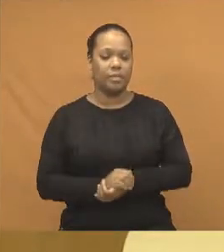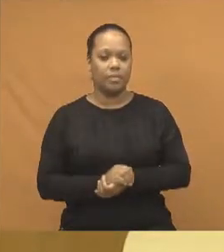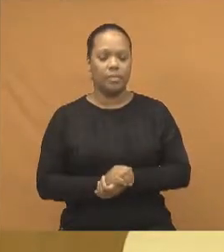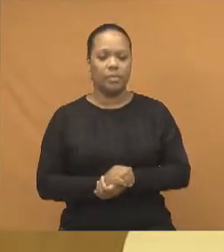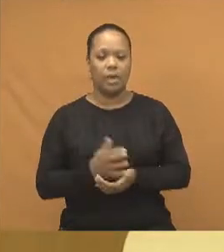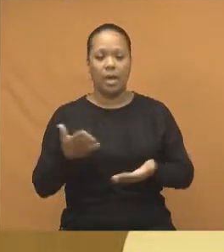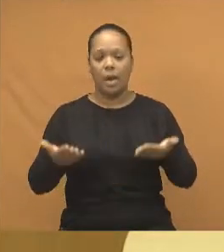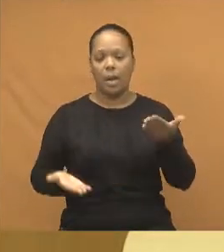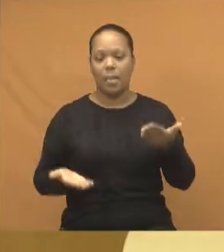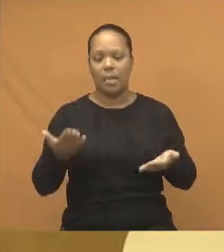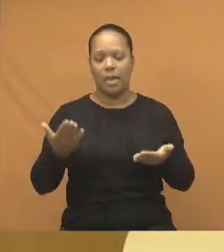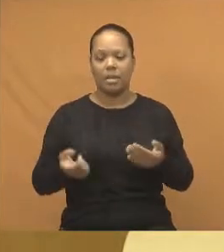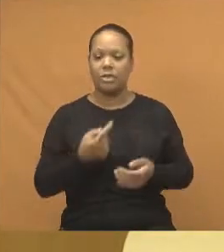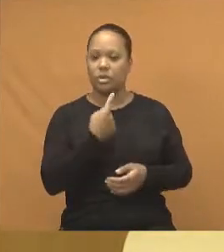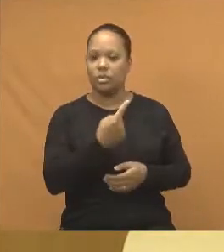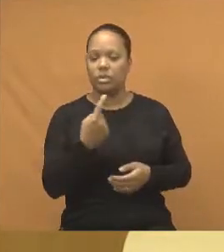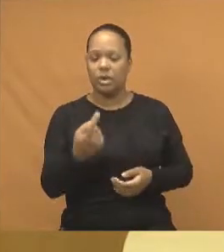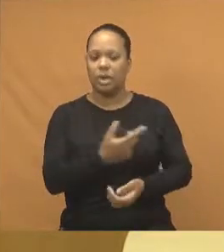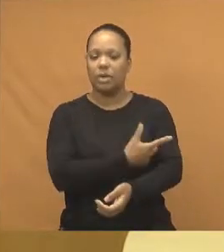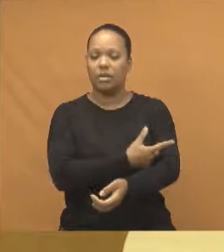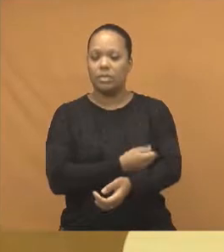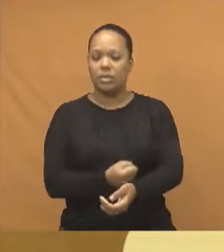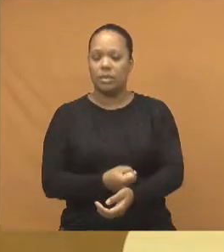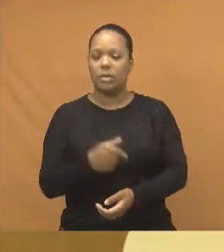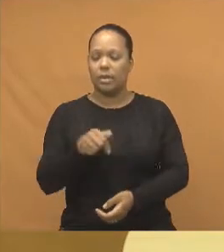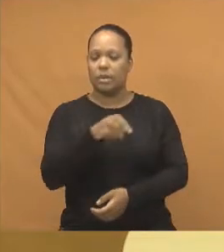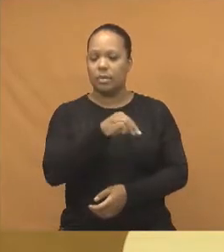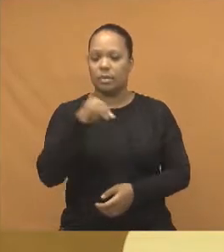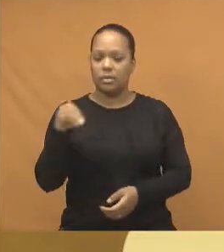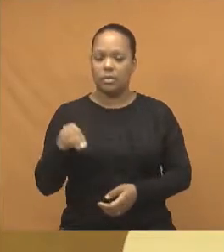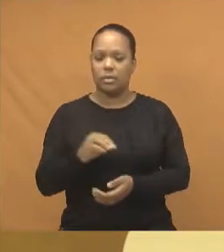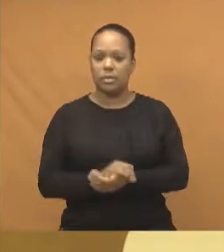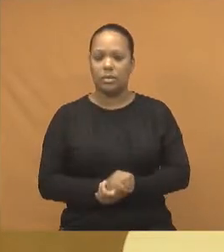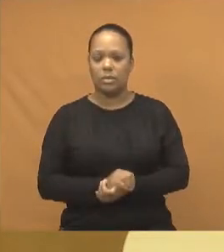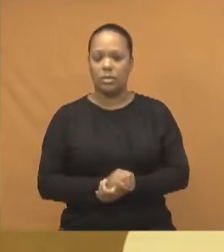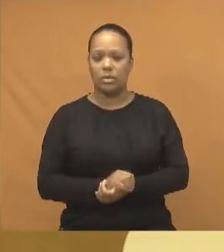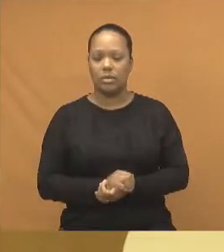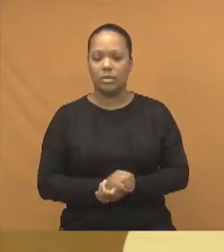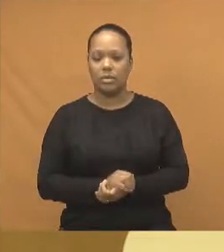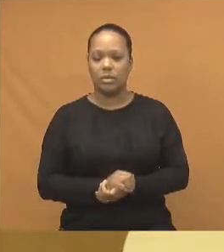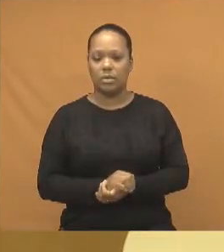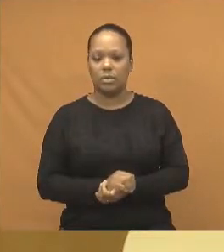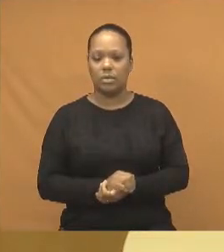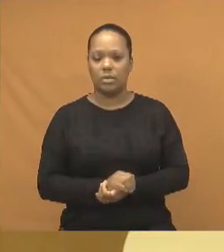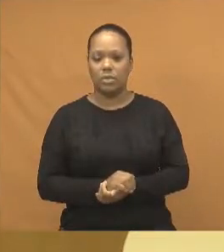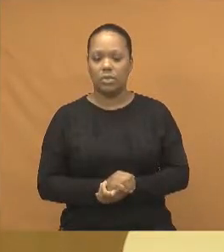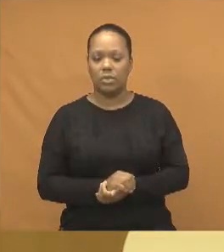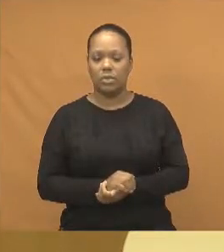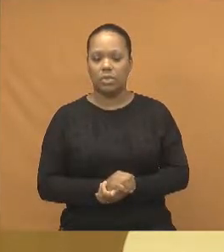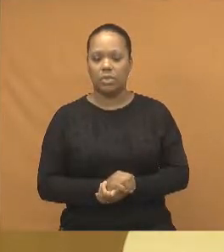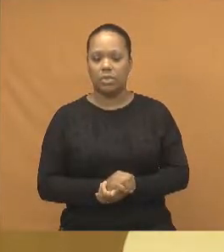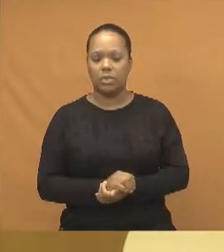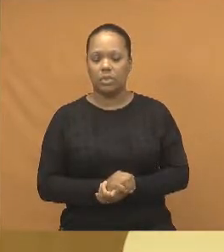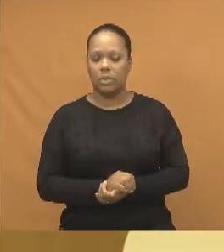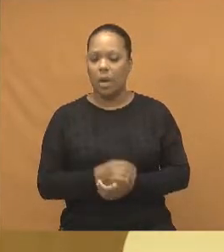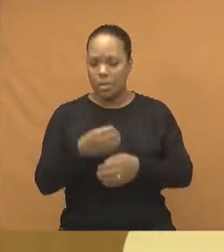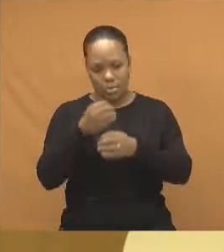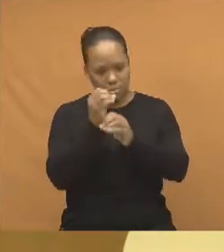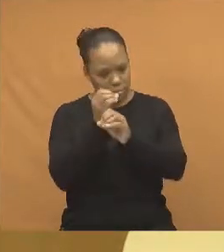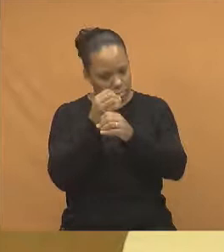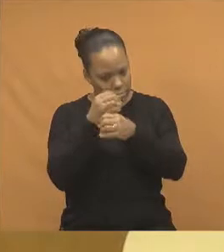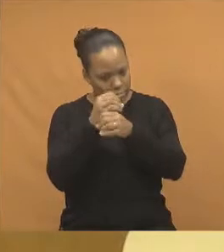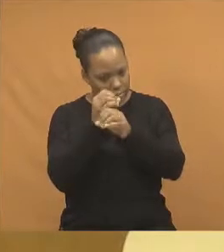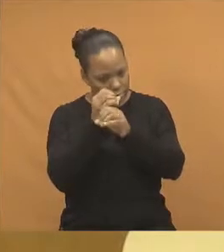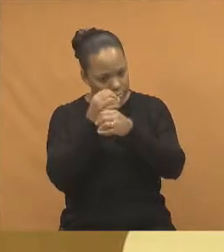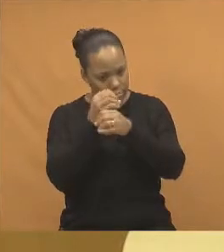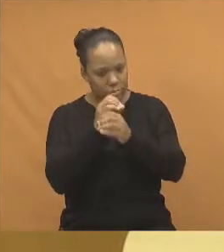A média do valor de cada exame para o município, porque essas máquinas são totalmente automotivas,